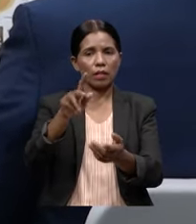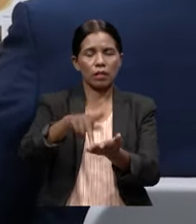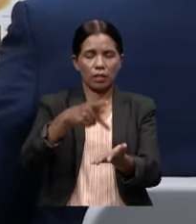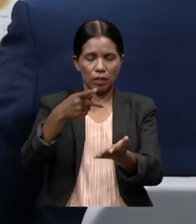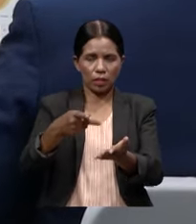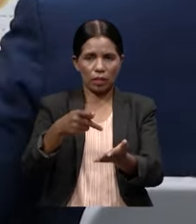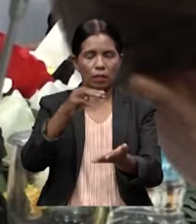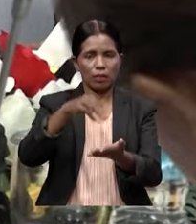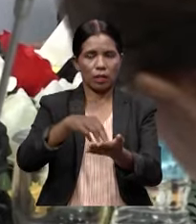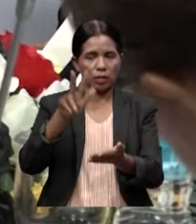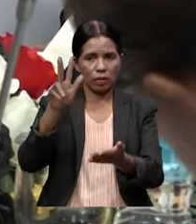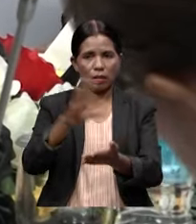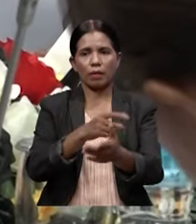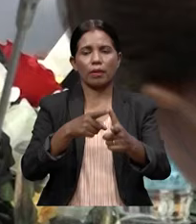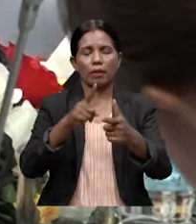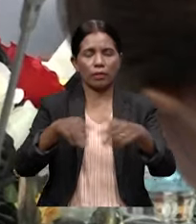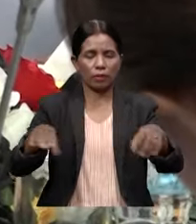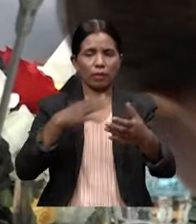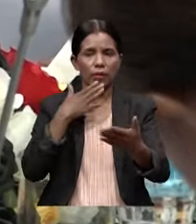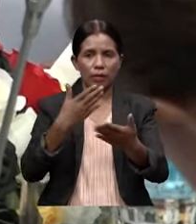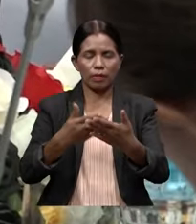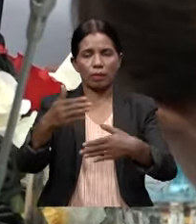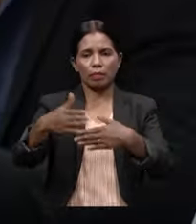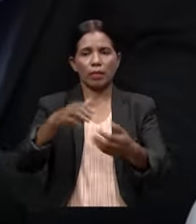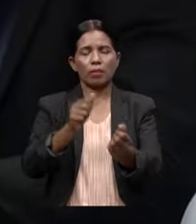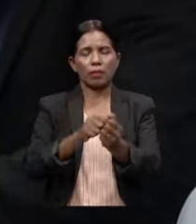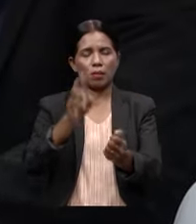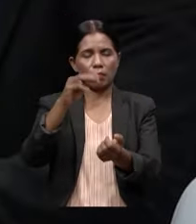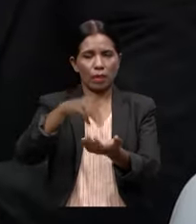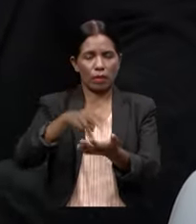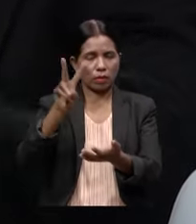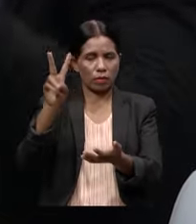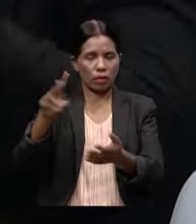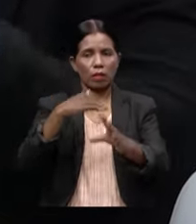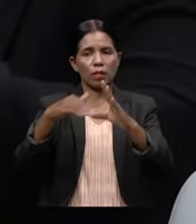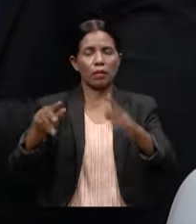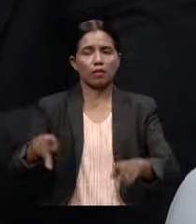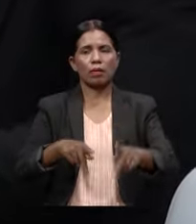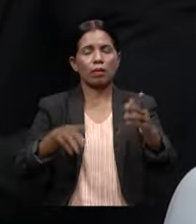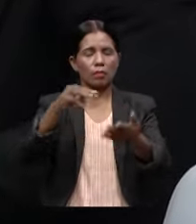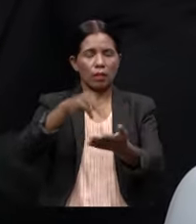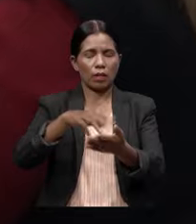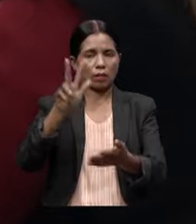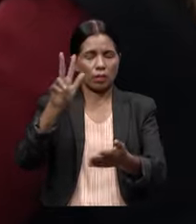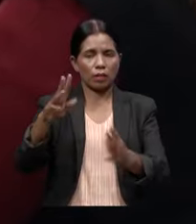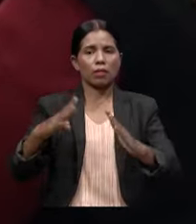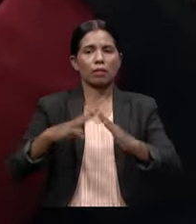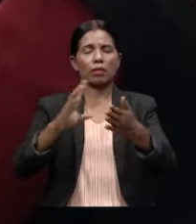vencimento 1 milhão Tolo Rensen, bens e serviço basic 1 milhão Rua, transferência pública 1 milhão Lima, no